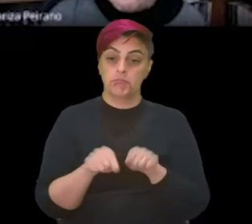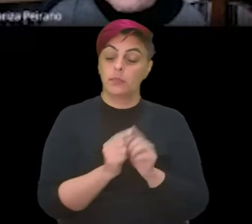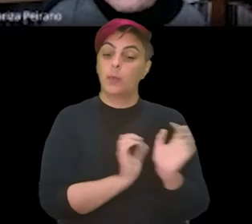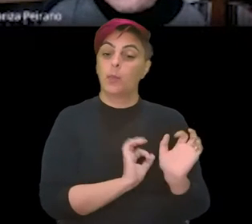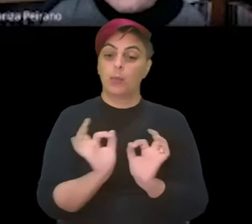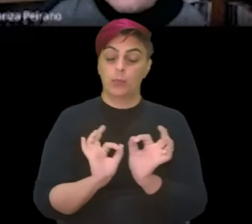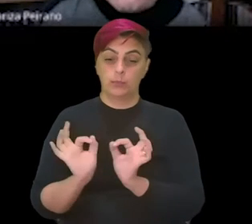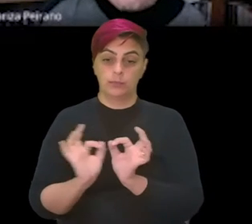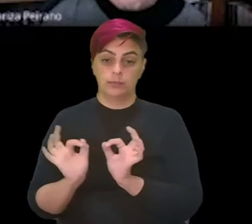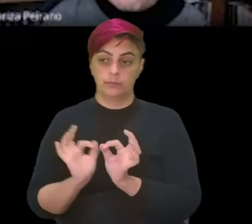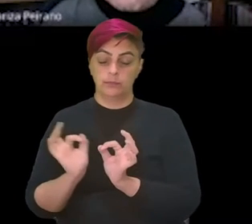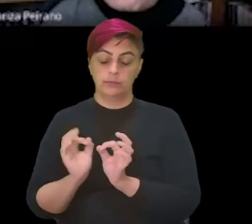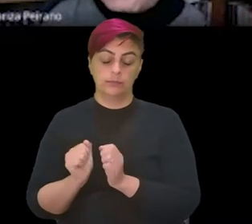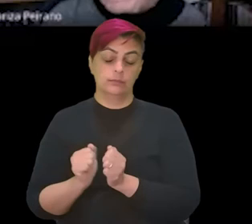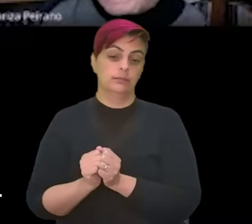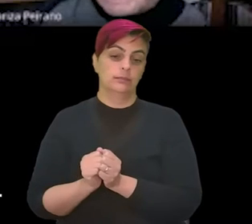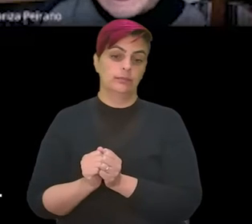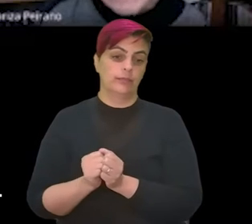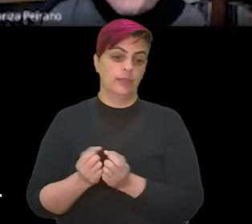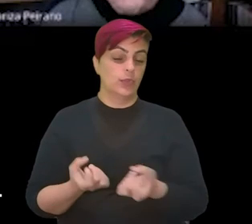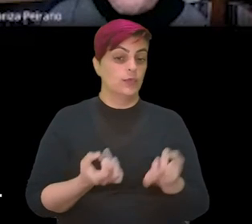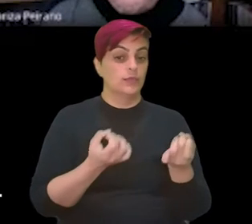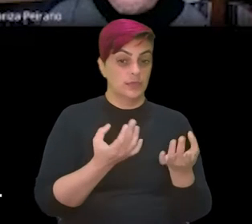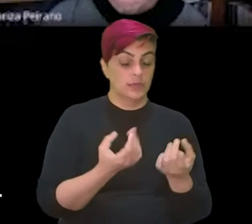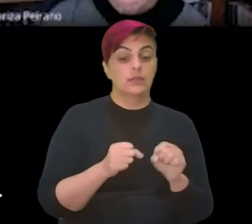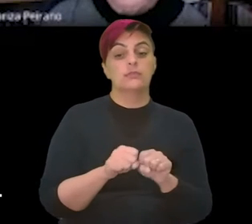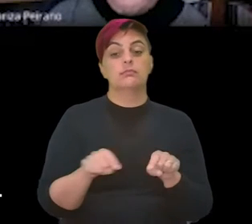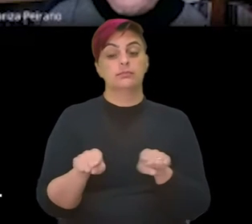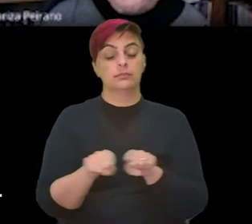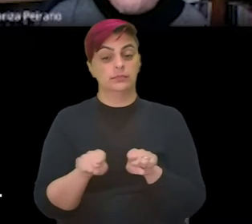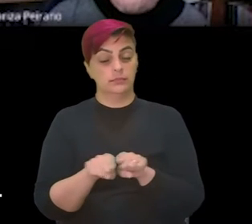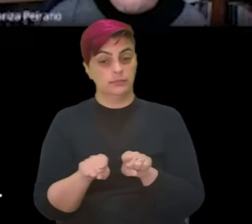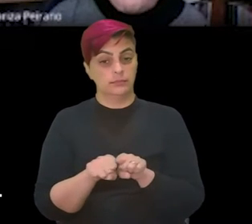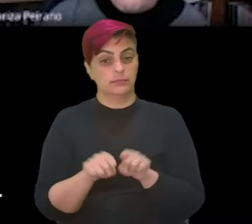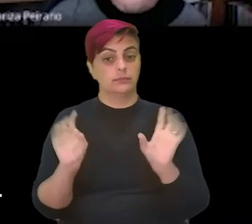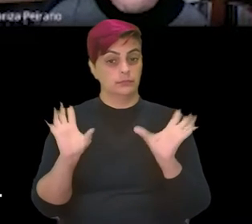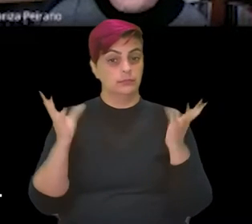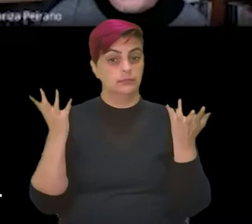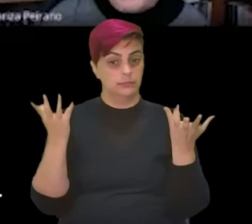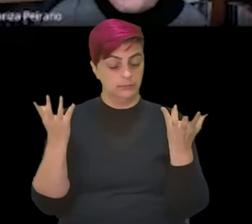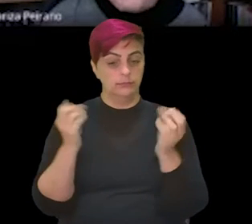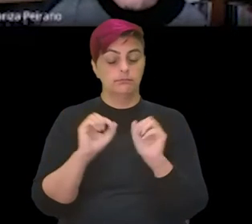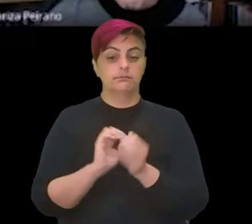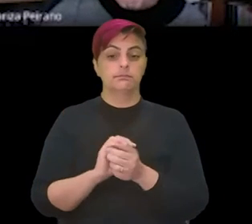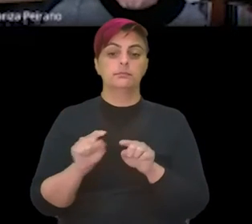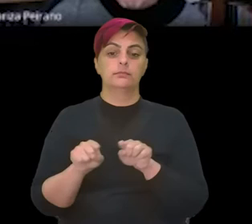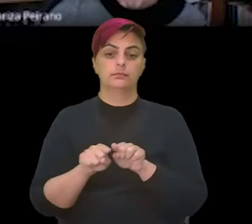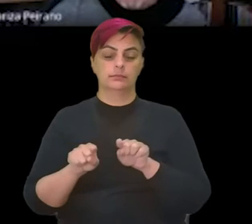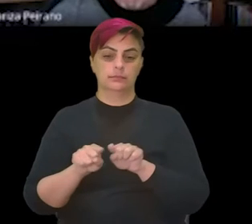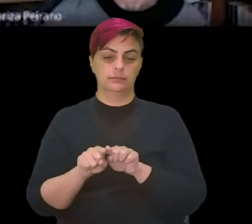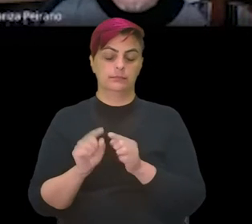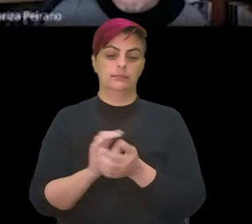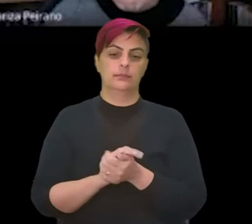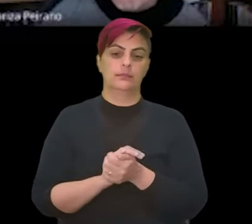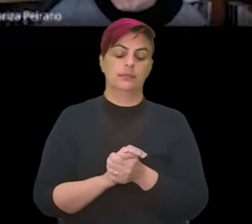organizadas, tanto quanto a grande festa cerimonial da troca de objetos. Também